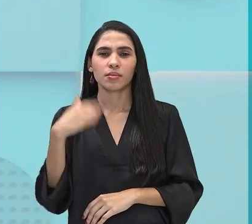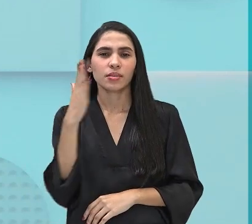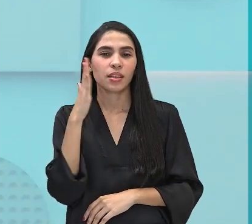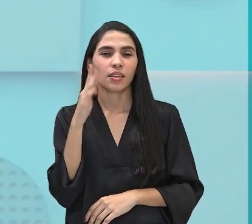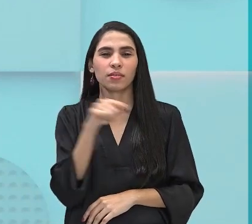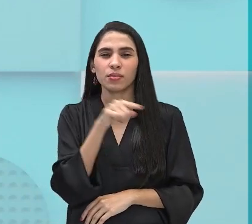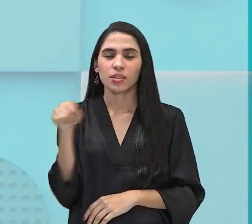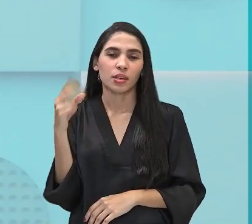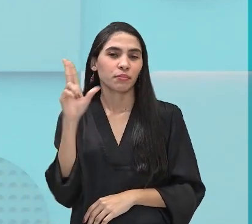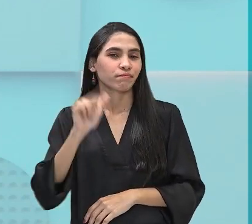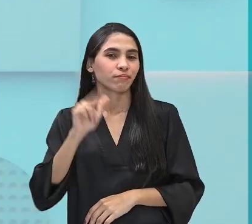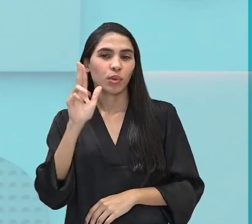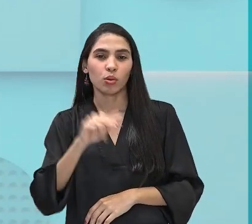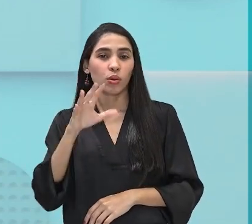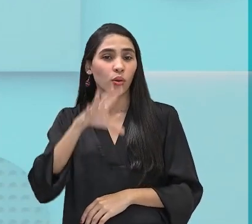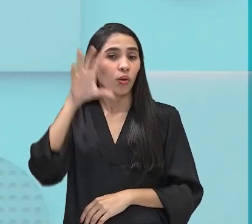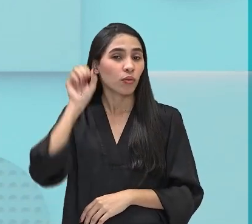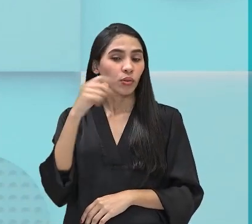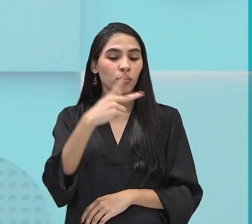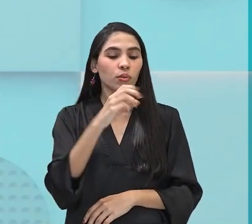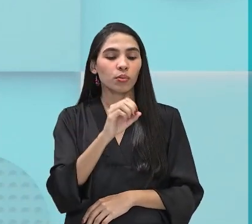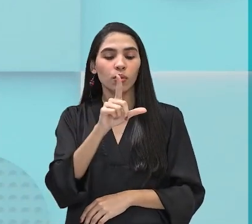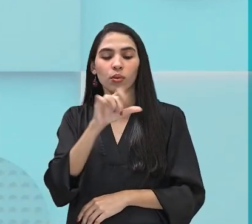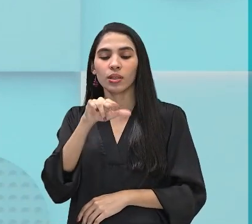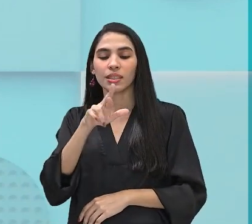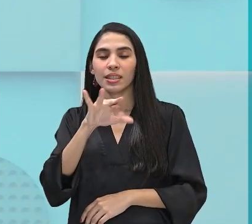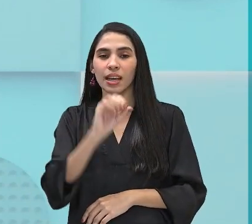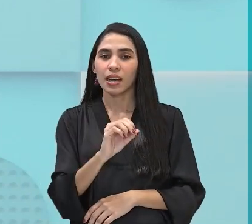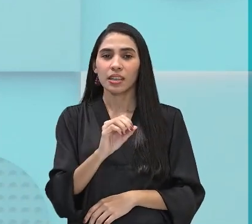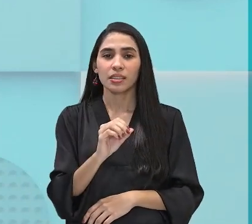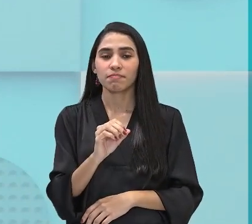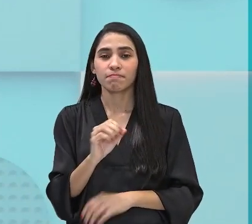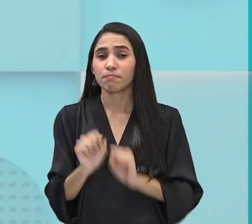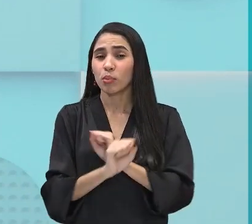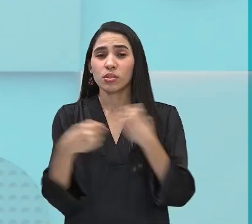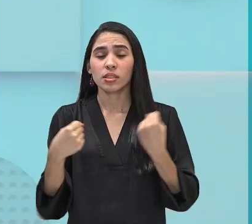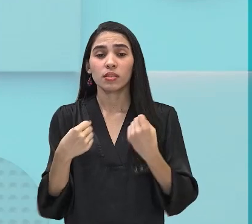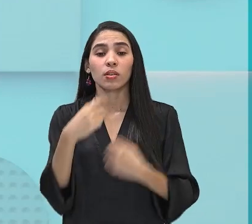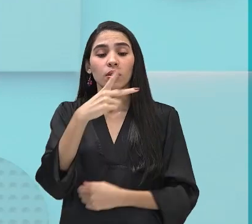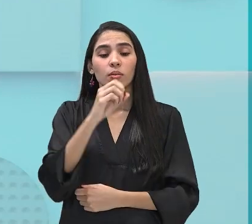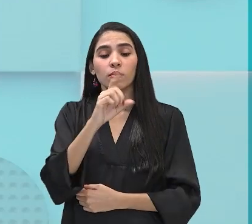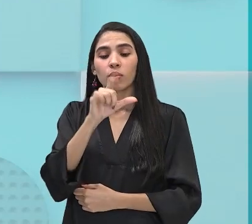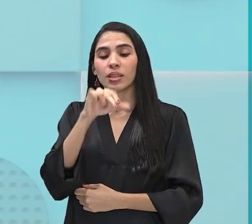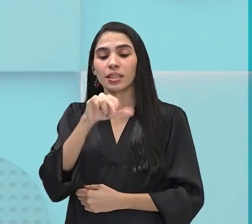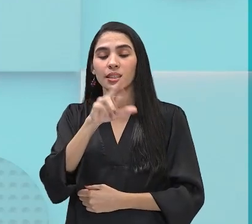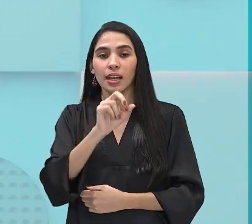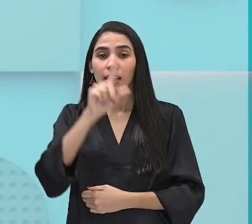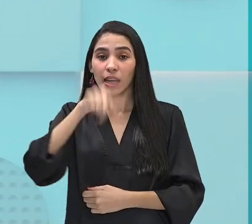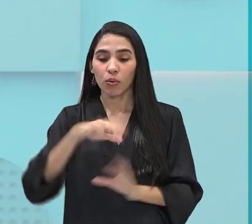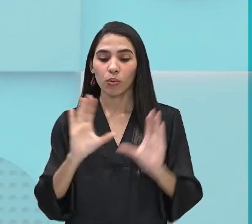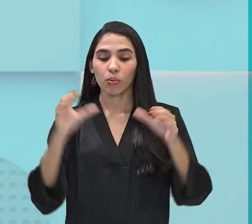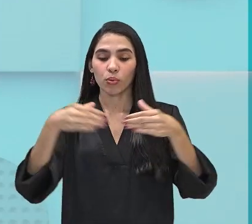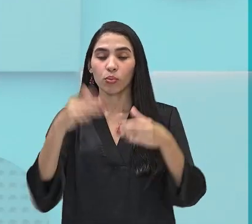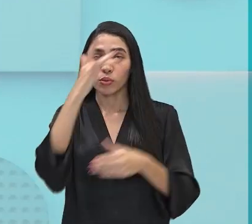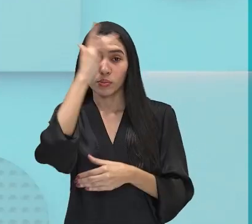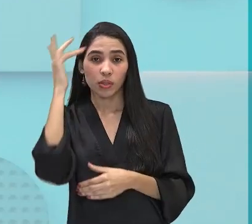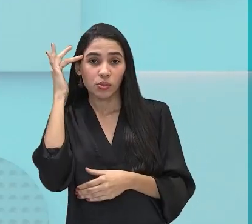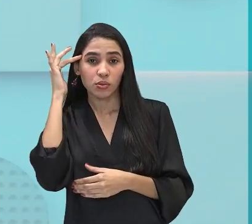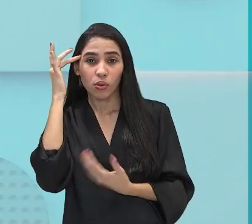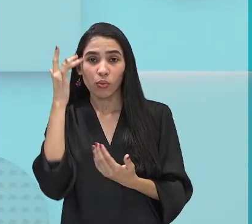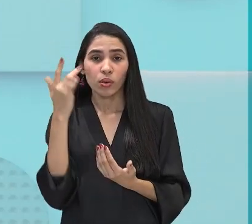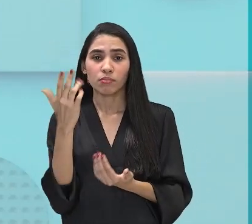nunca ouviram falar de Apolinária, nem poderiam. Apolinária faz parte de um conjunto de pessoas que jamais usufruíram